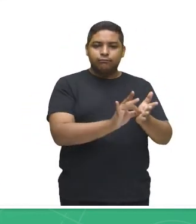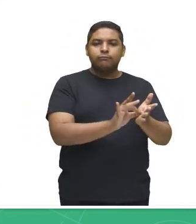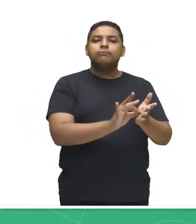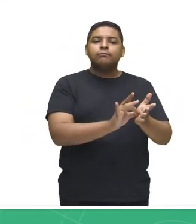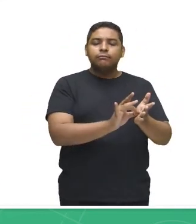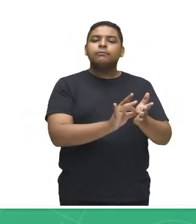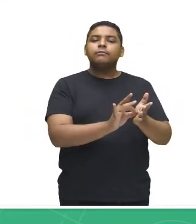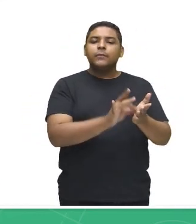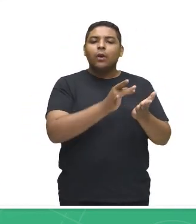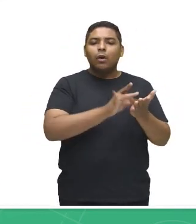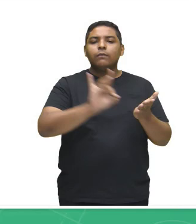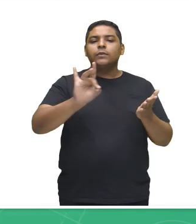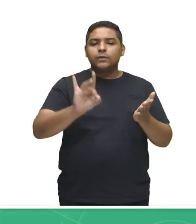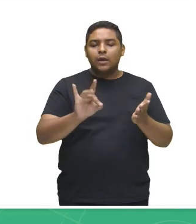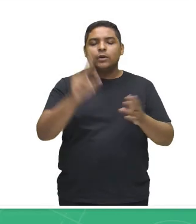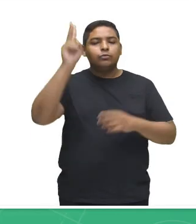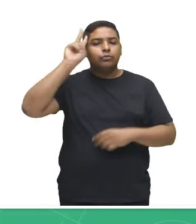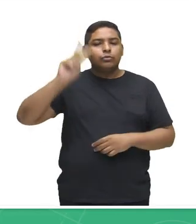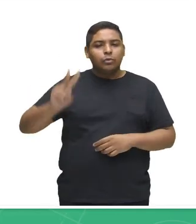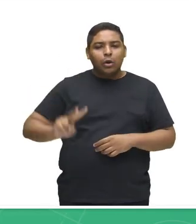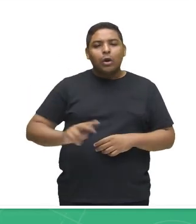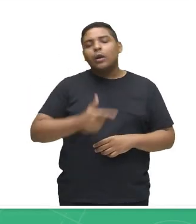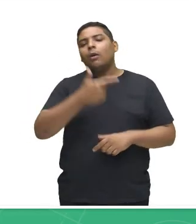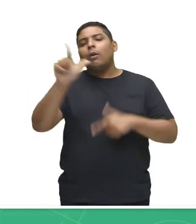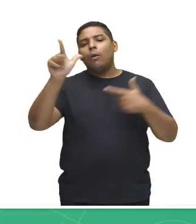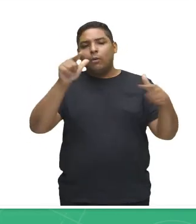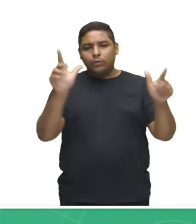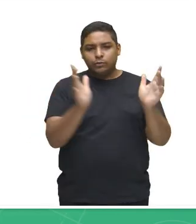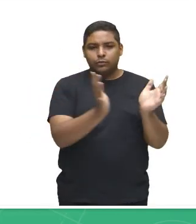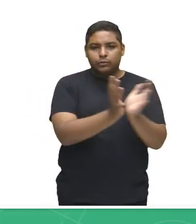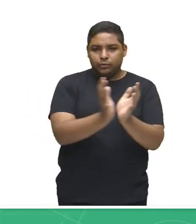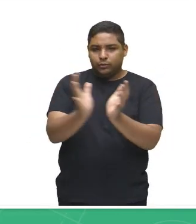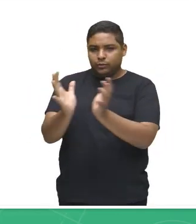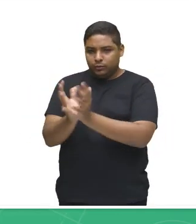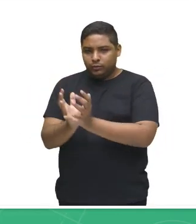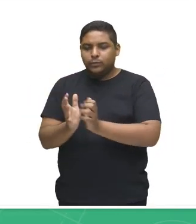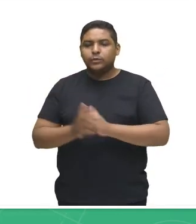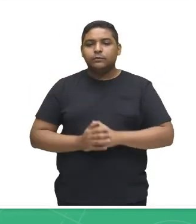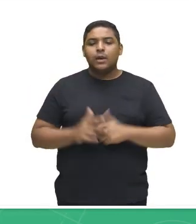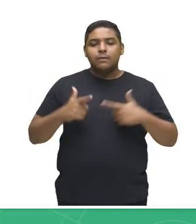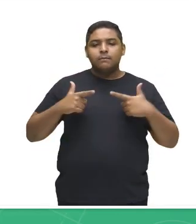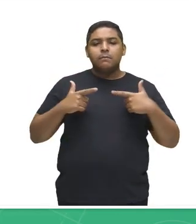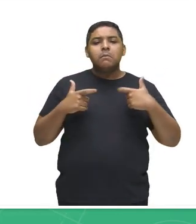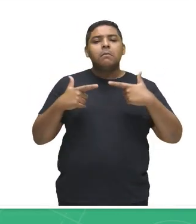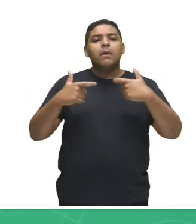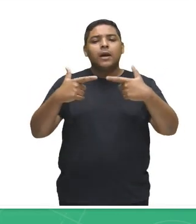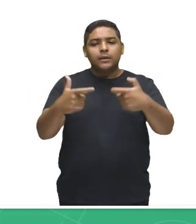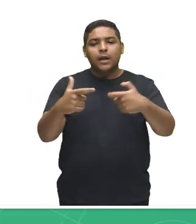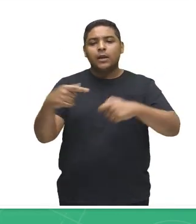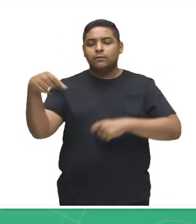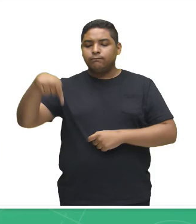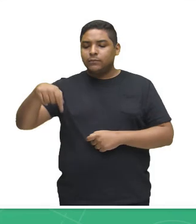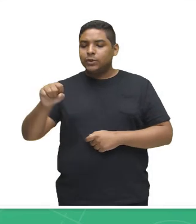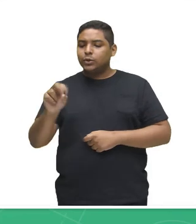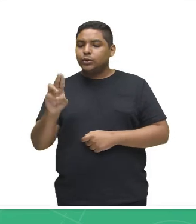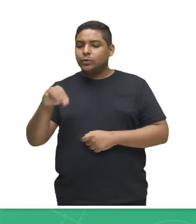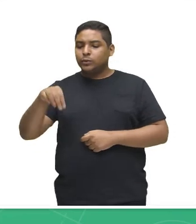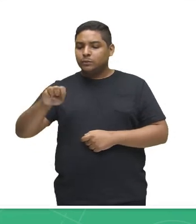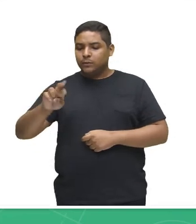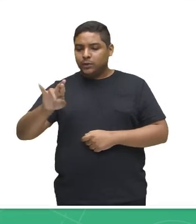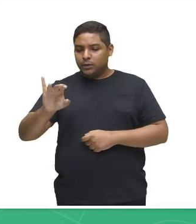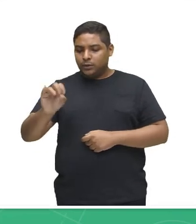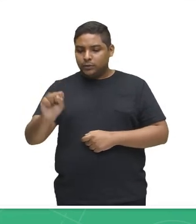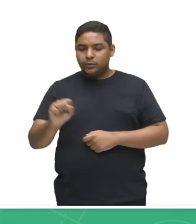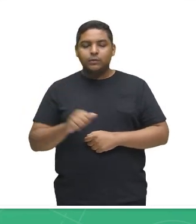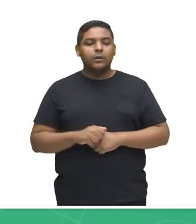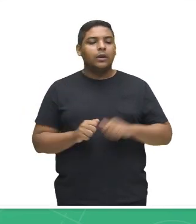história de outros grupos. Uma coisa interessante também é que a batalha que vai acontecer entre sumérios e acádios, gente, ela vai ser a